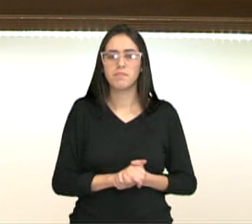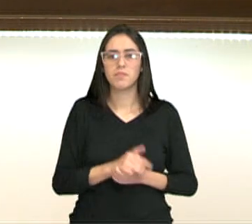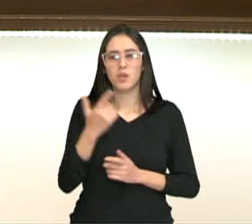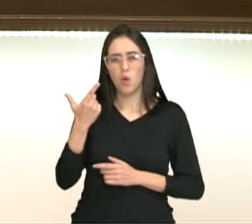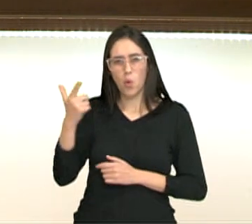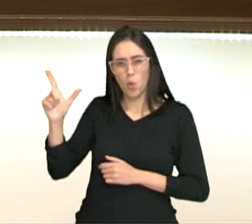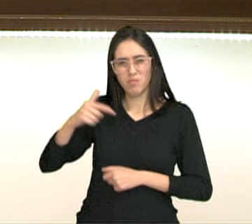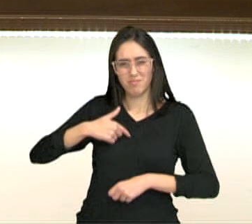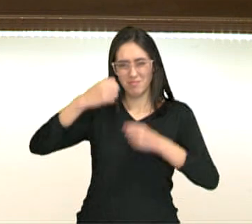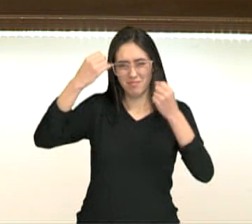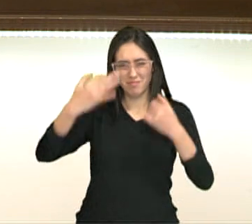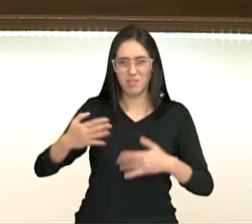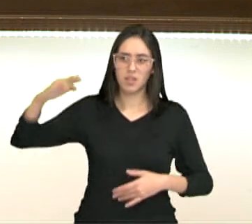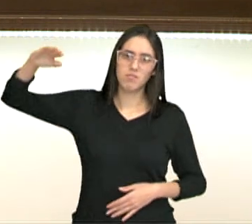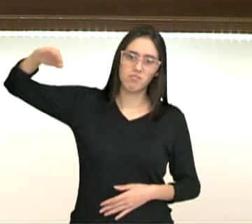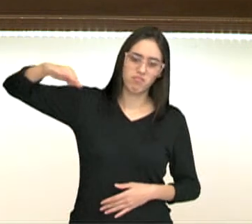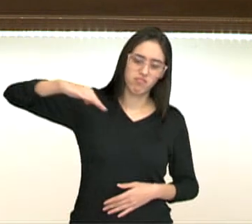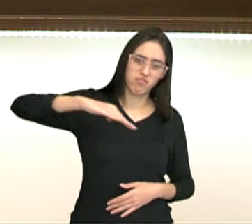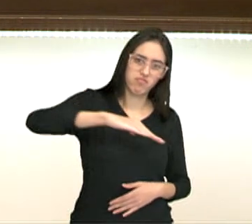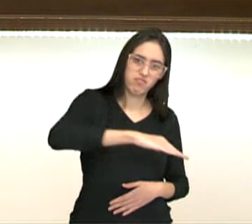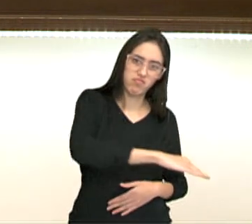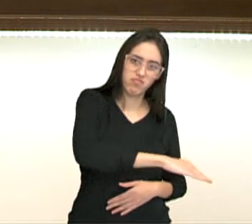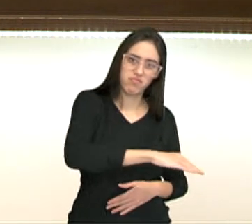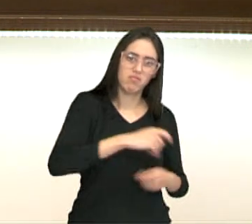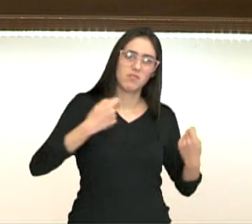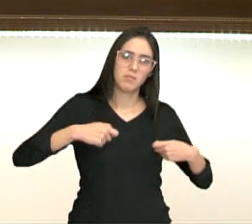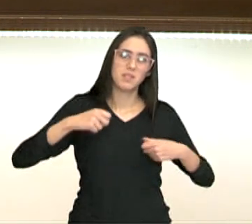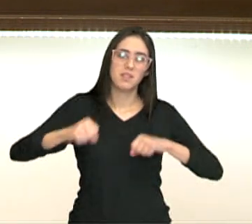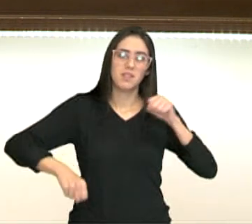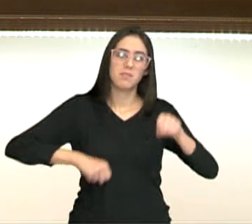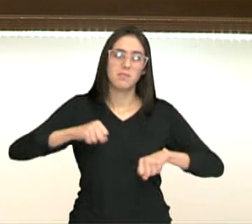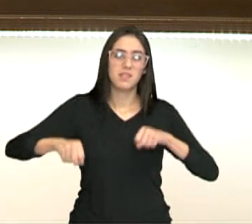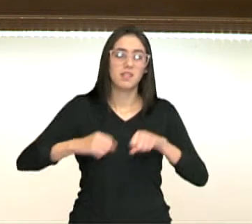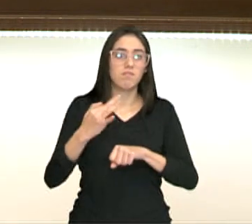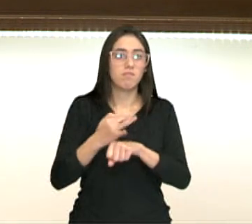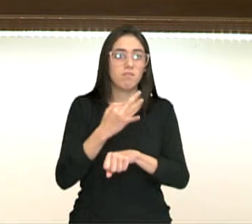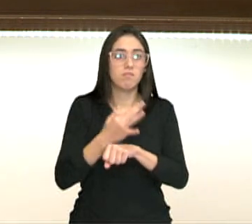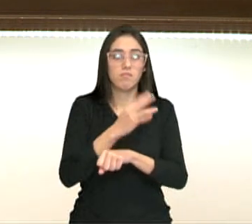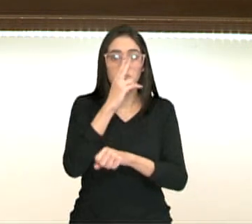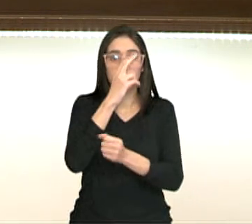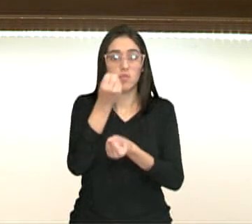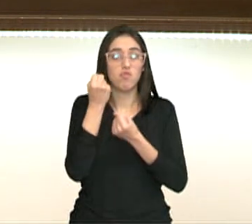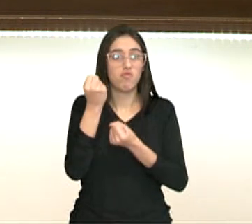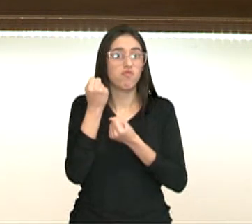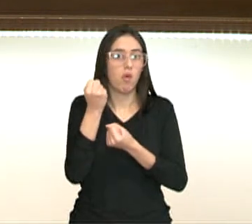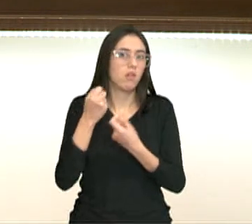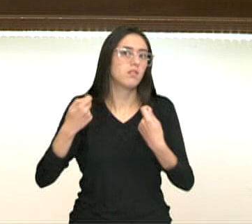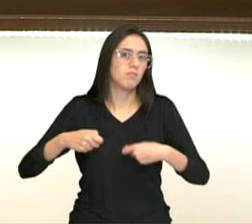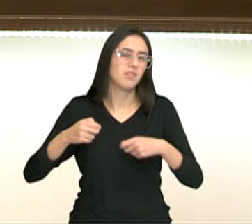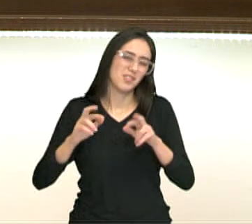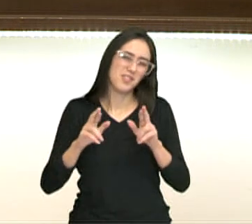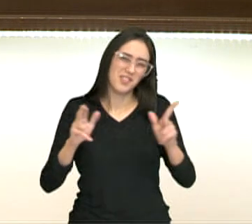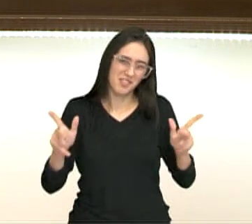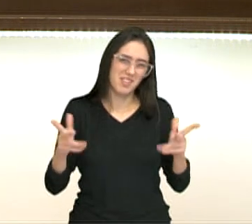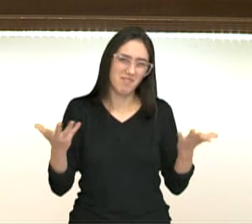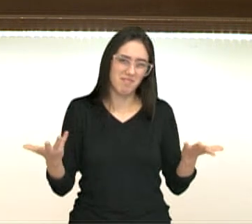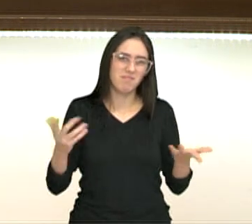outra modalidade, no downhill, não. Nós precisávamos da bicicleta mais resistente, mais pesada. Então, muito